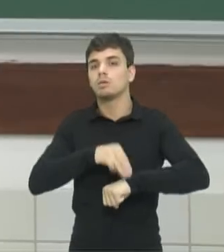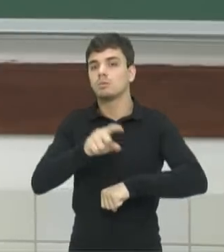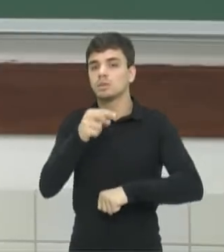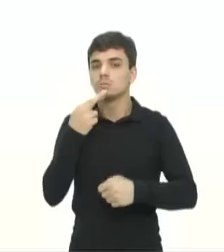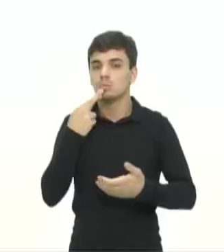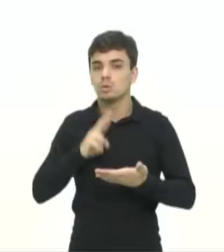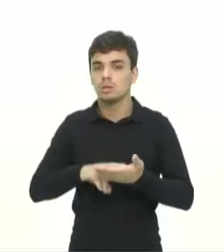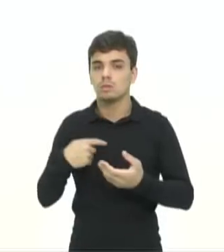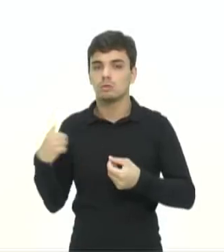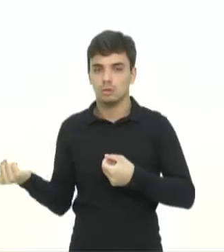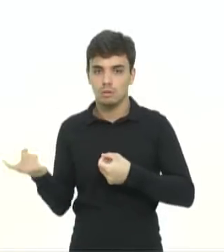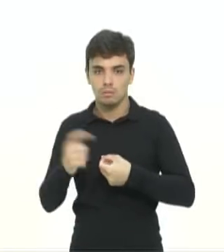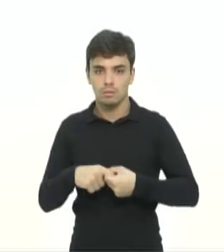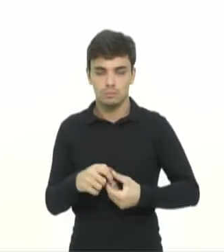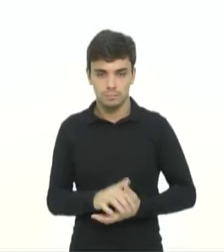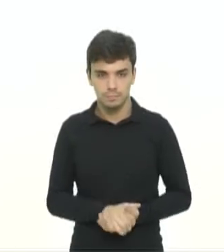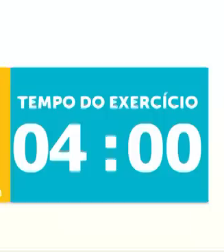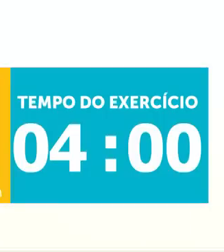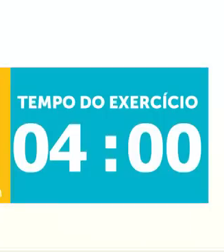volta.